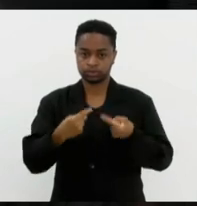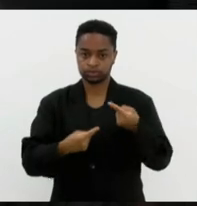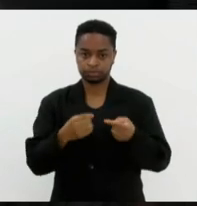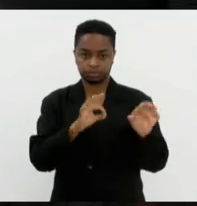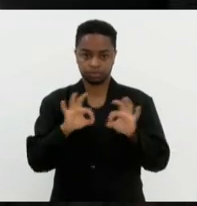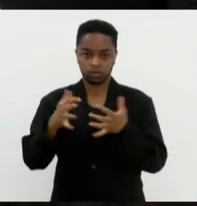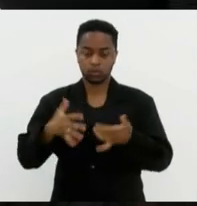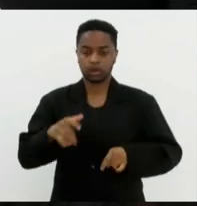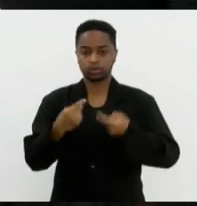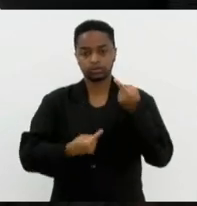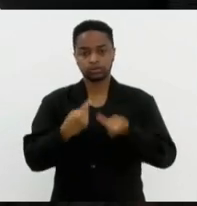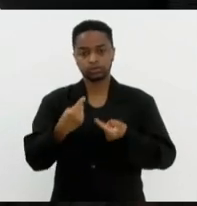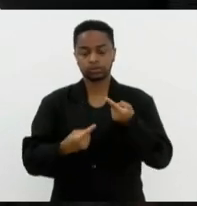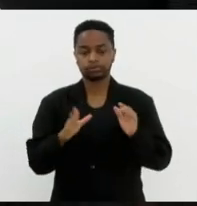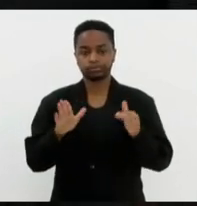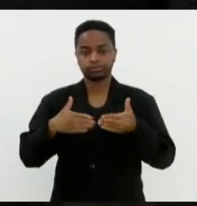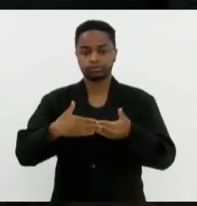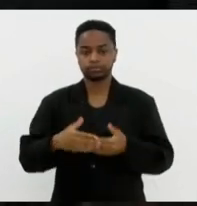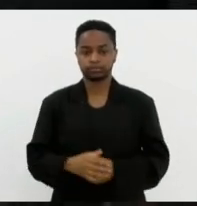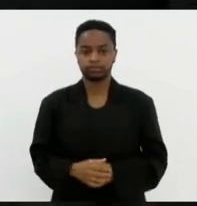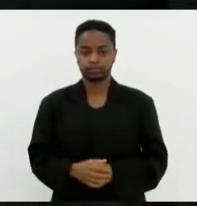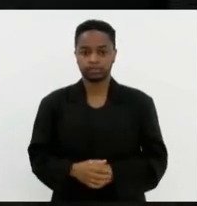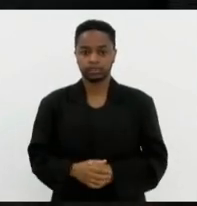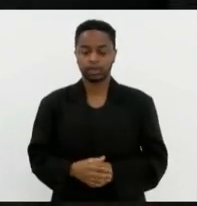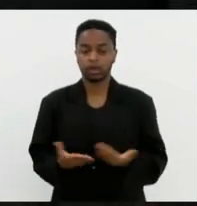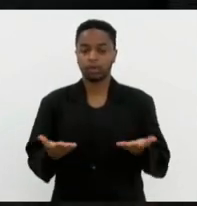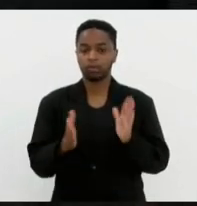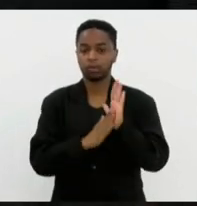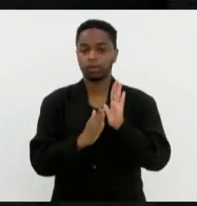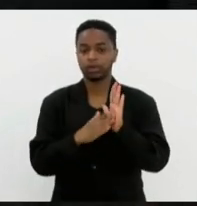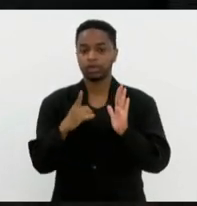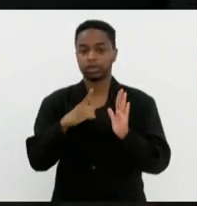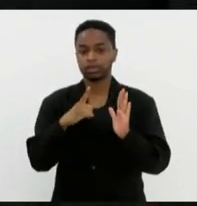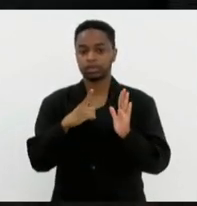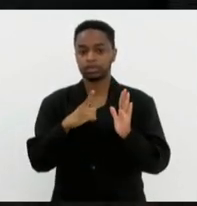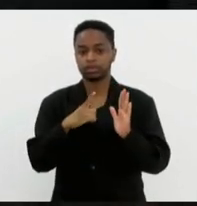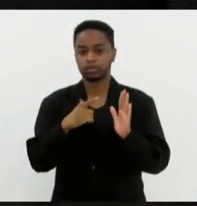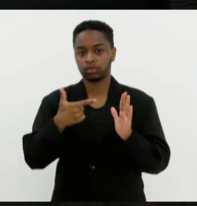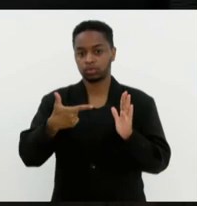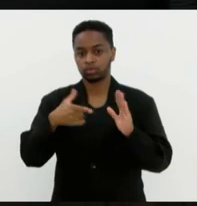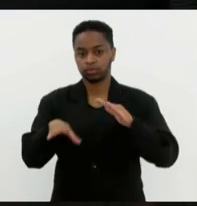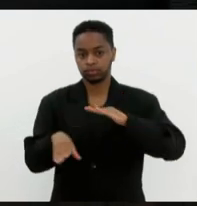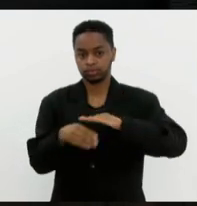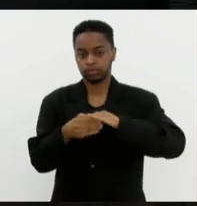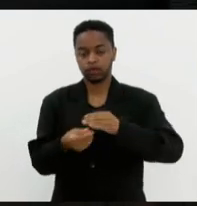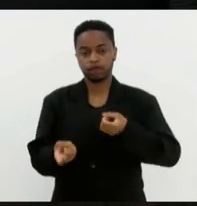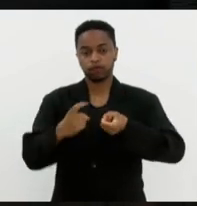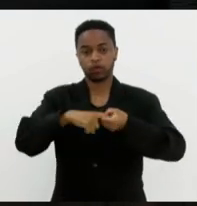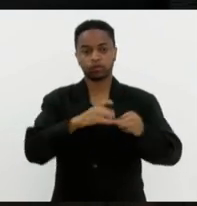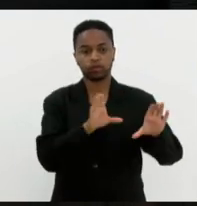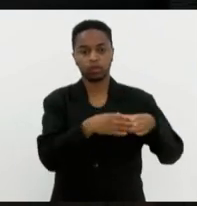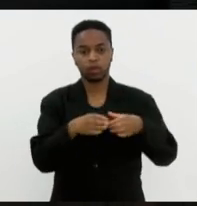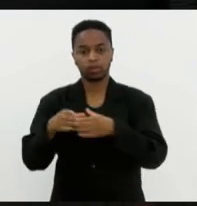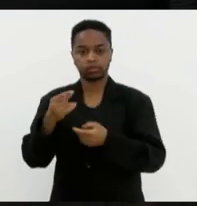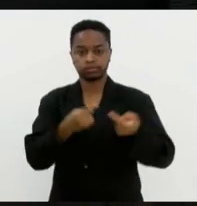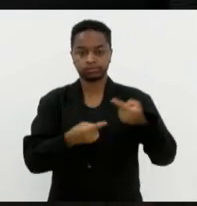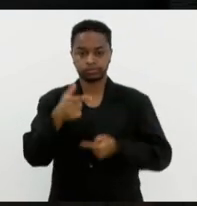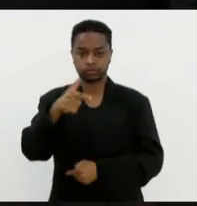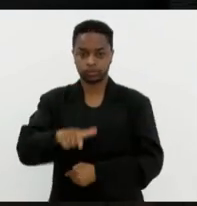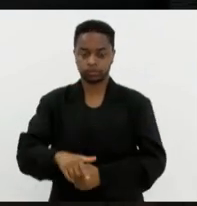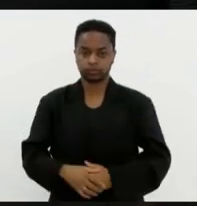não havendo quem queira discutir, encerrada a discussão, a presente proposta recebeu duas emendas e retorna às comissões